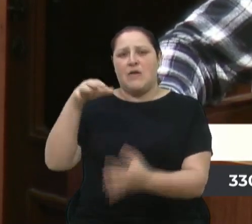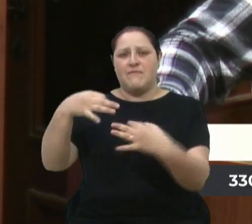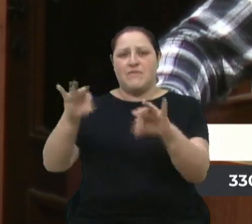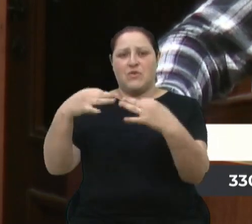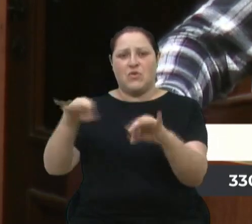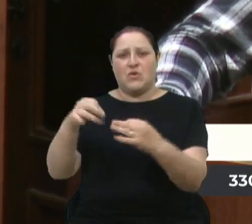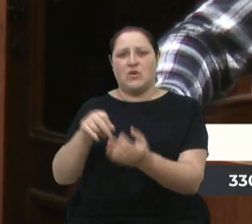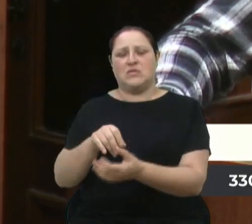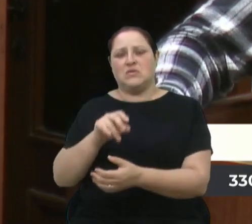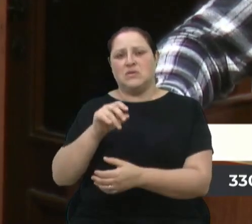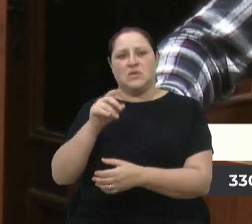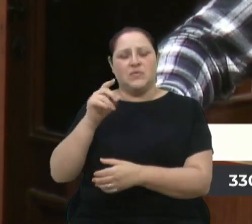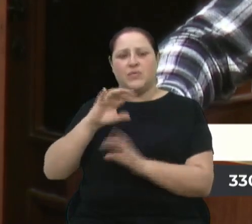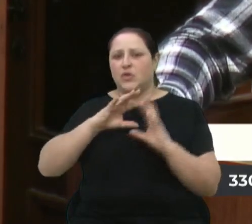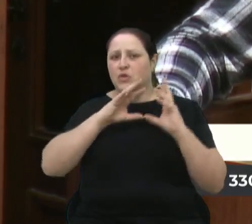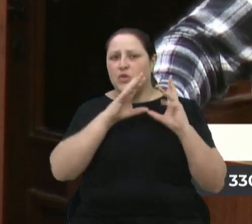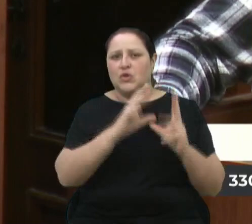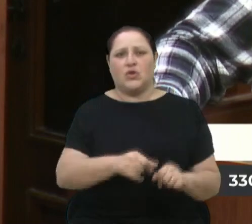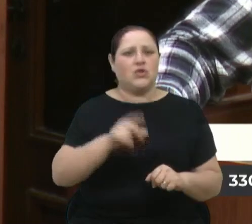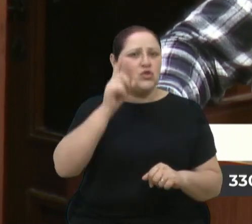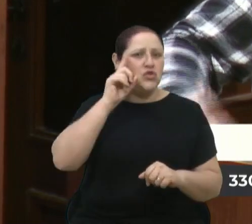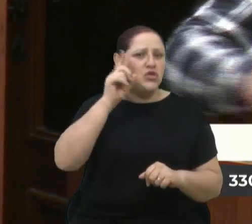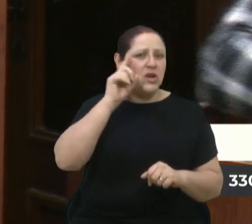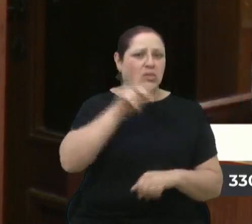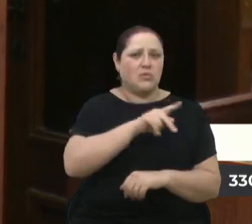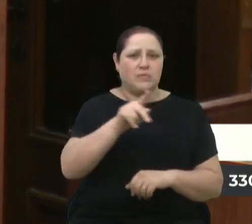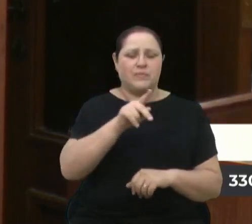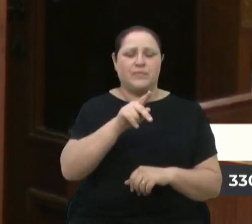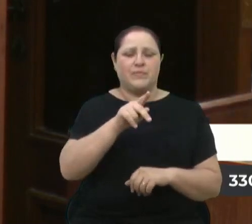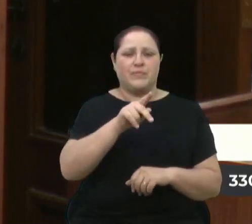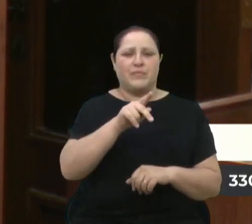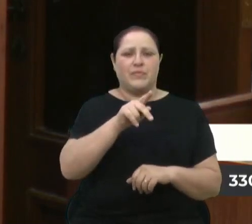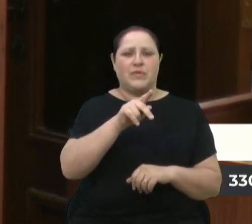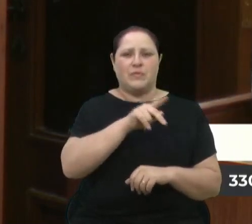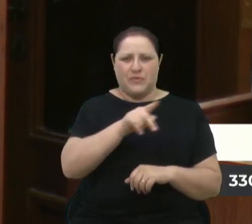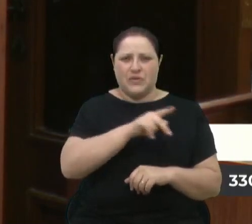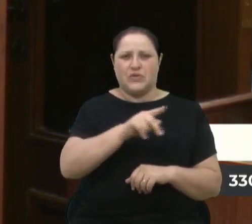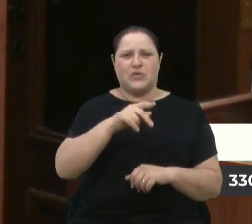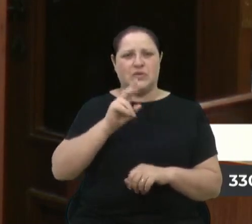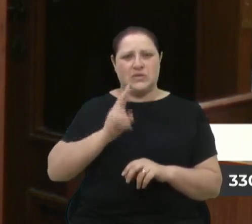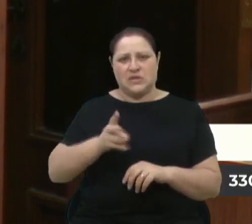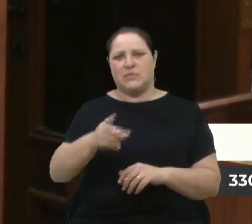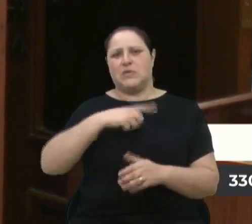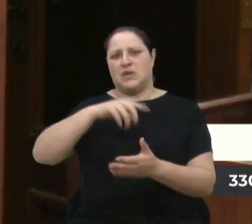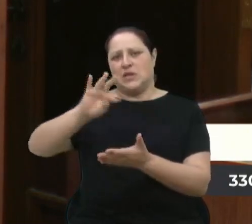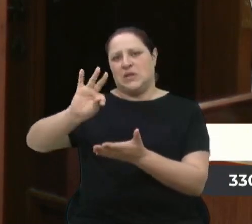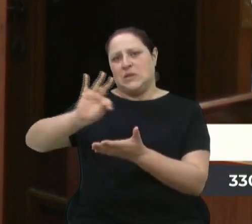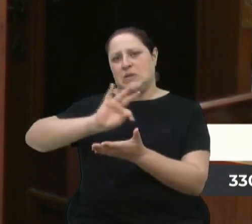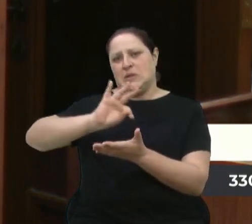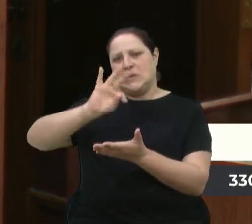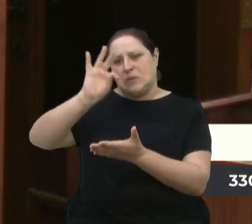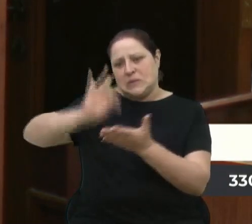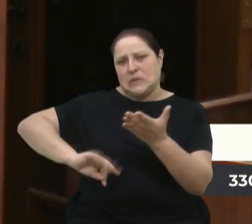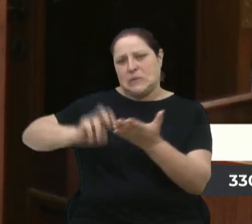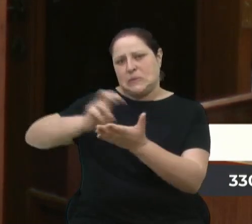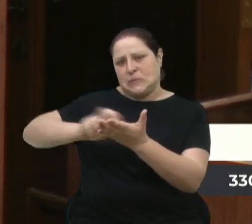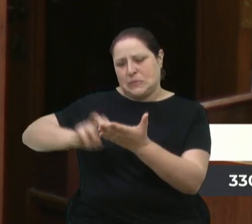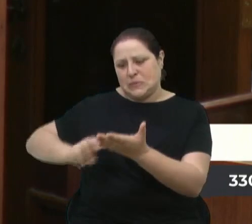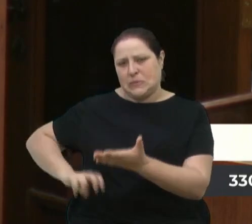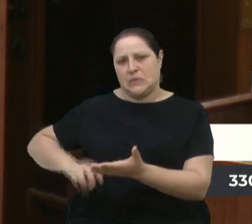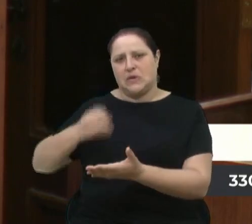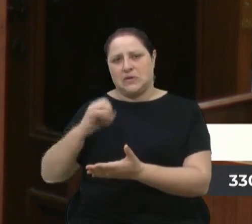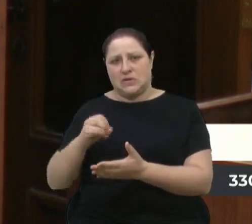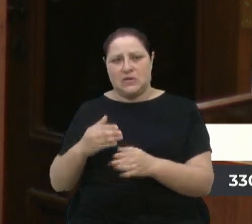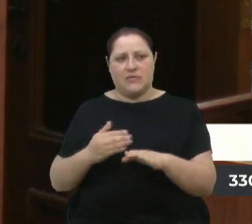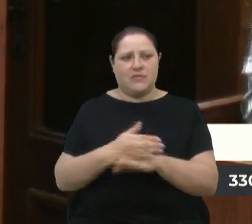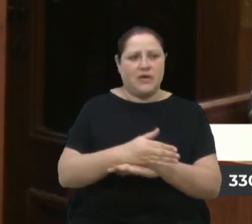calhamaços. Todos os diários dos professores são impressos. Se tu passar numa escola no final de trimestre, tem prof riscando